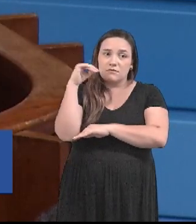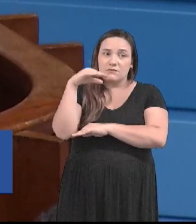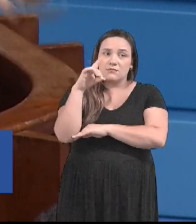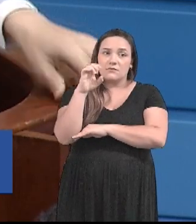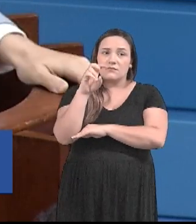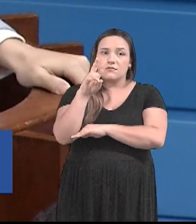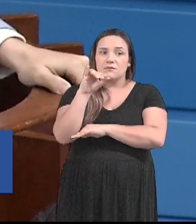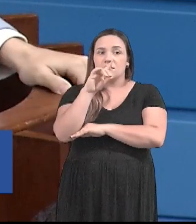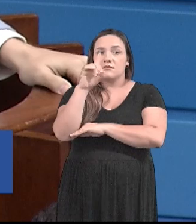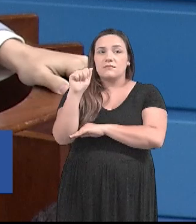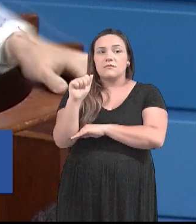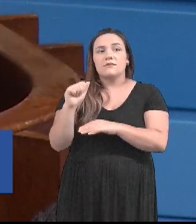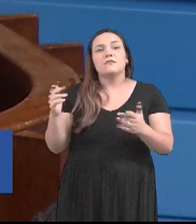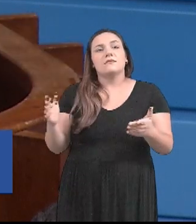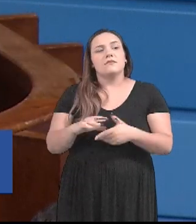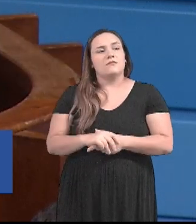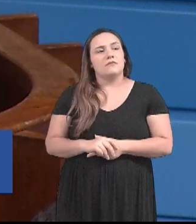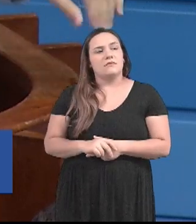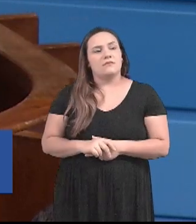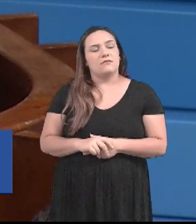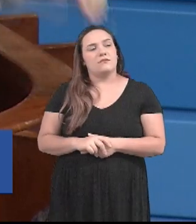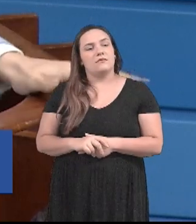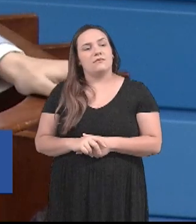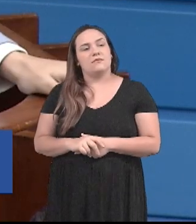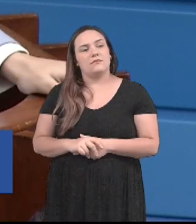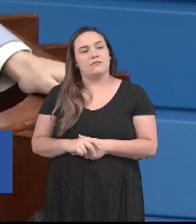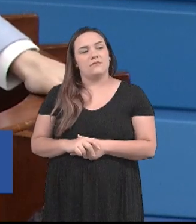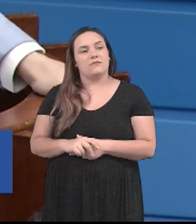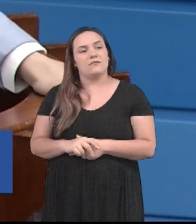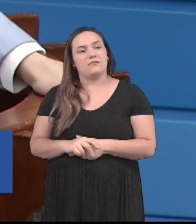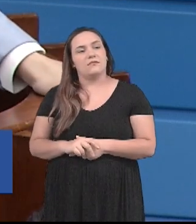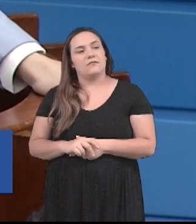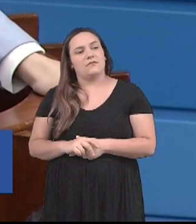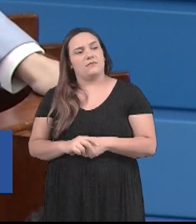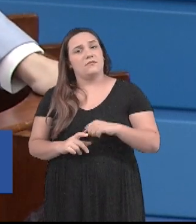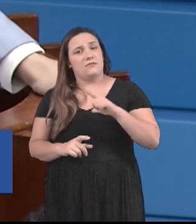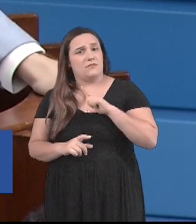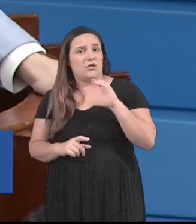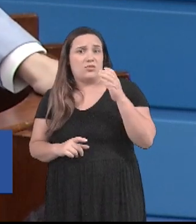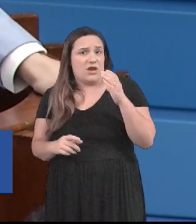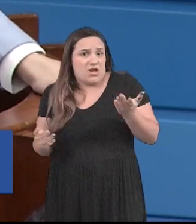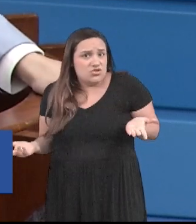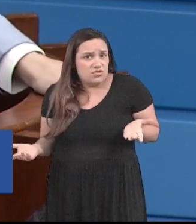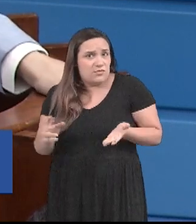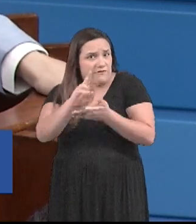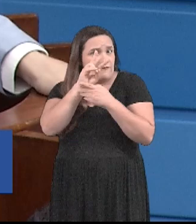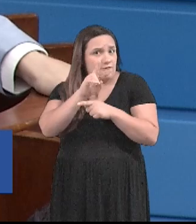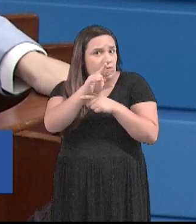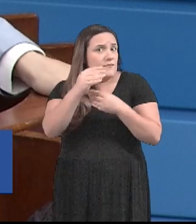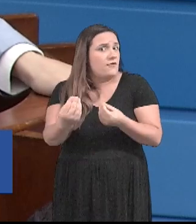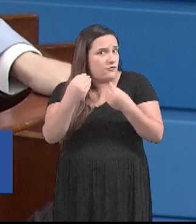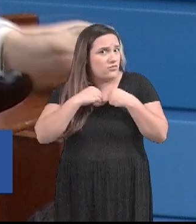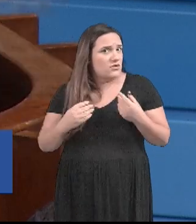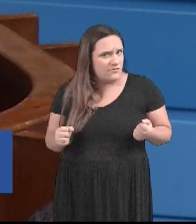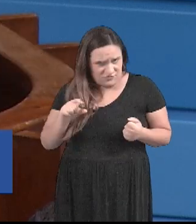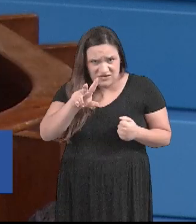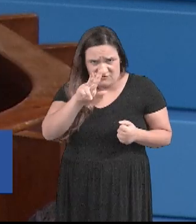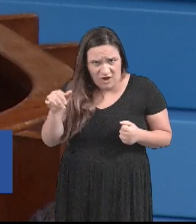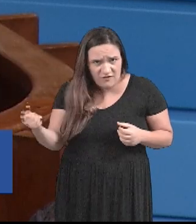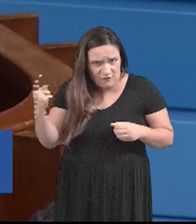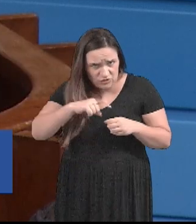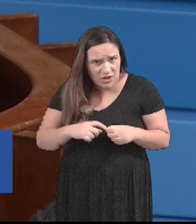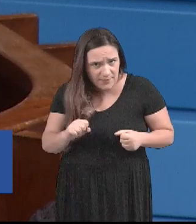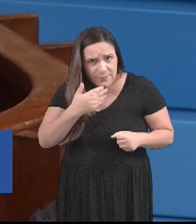indevidamente desse supermercado, que possui, então, um crédito a ser repetido. Quem vai entrar na justiça